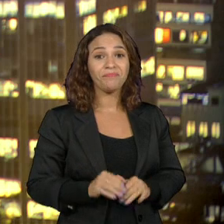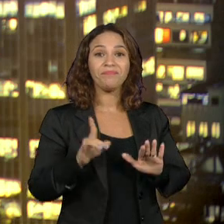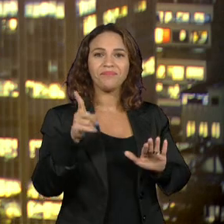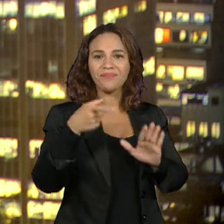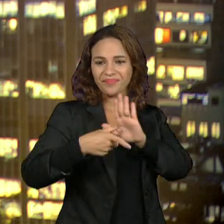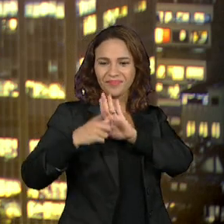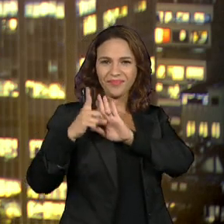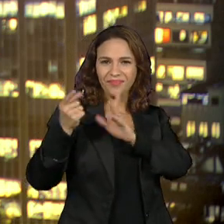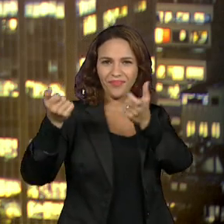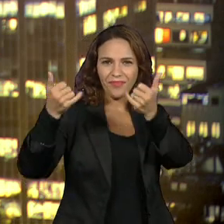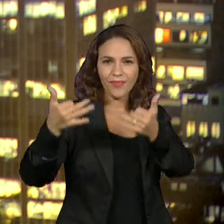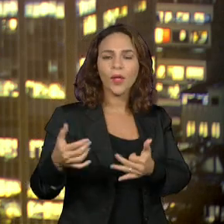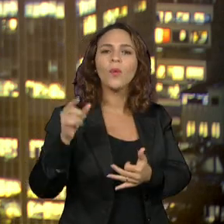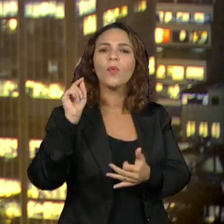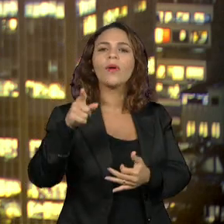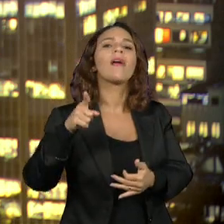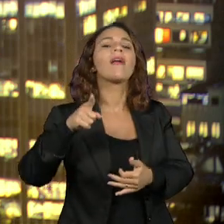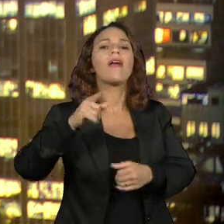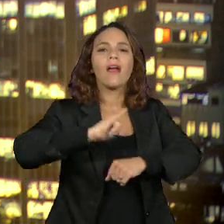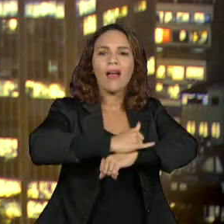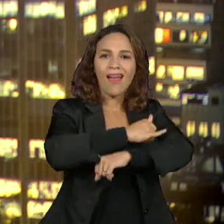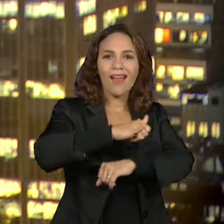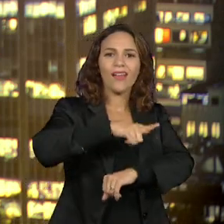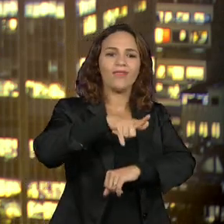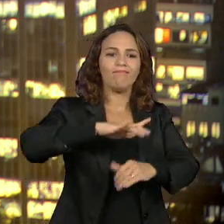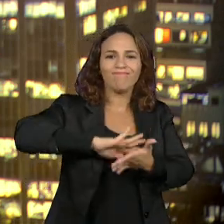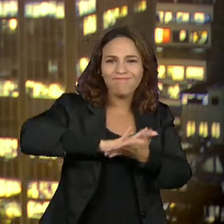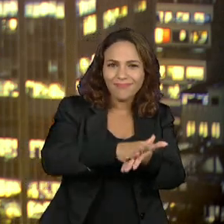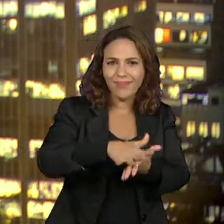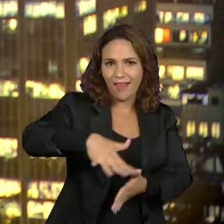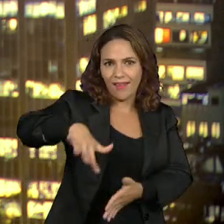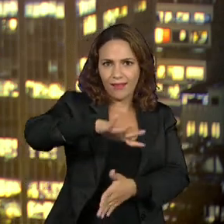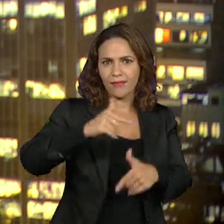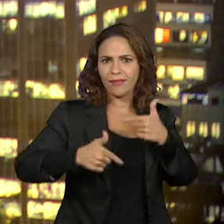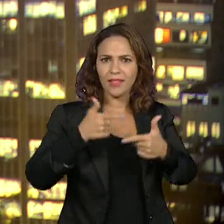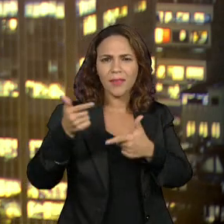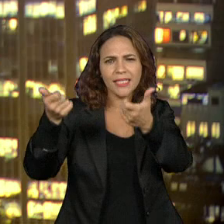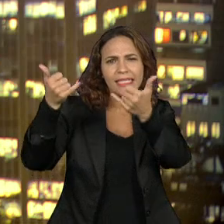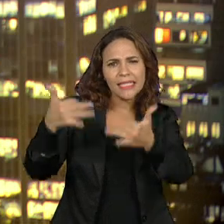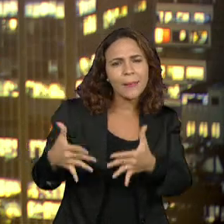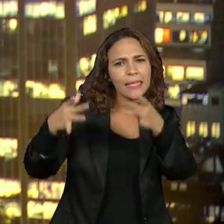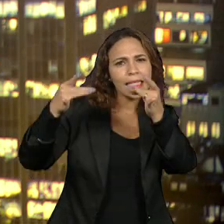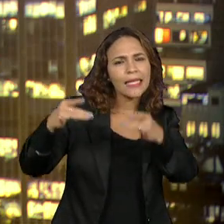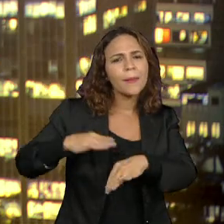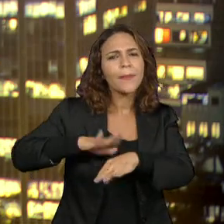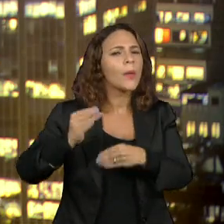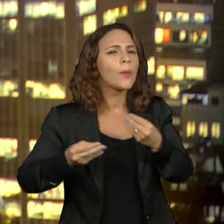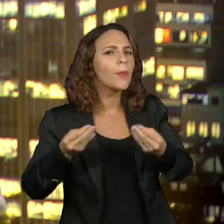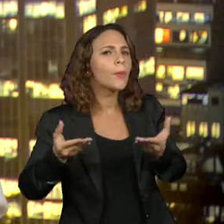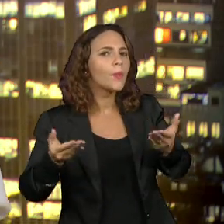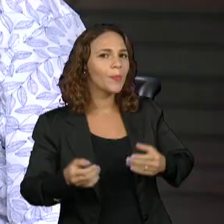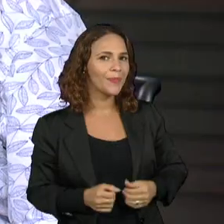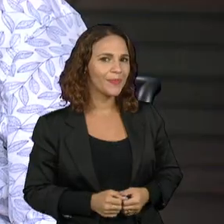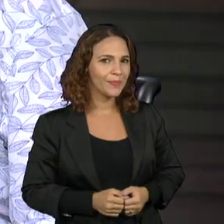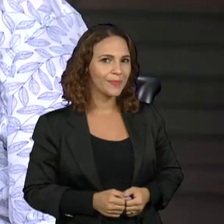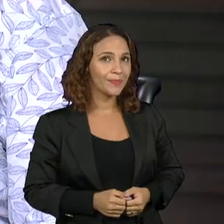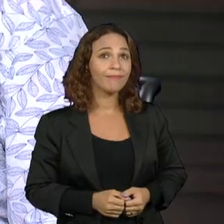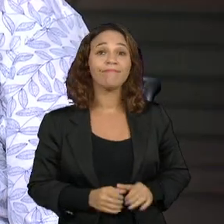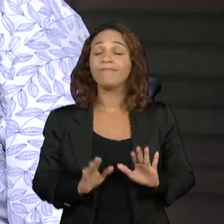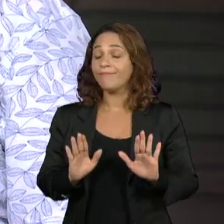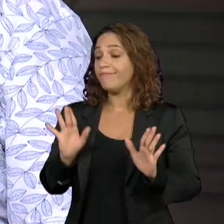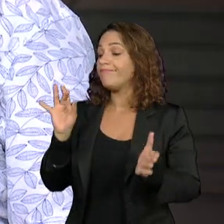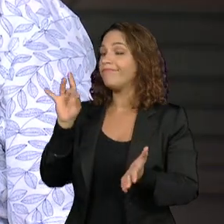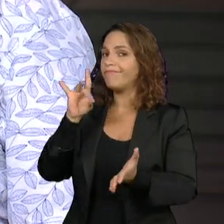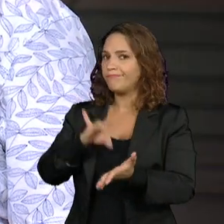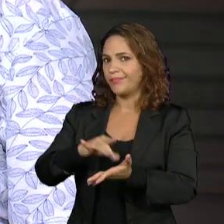bloco anterior a questão da gordofobia no mercado de trabalho, mas eu gostaria que vocês falassem um pouquinho mais sobre isso, como é que ela se manifesta. Olha, no mercado